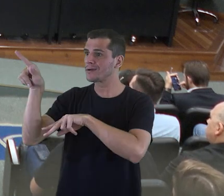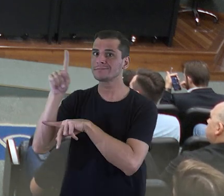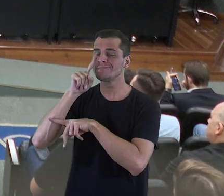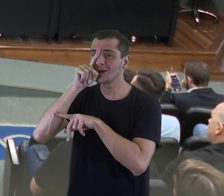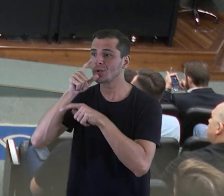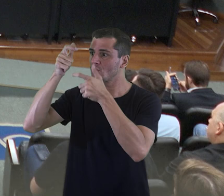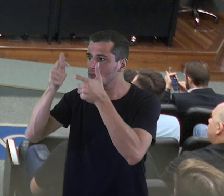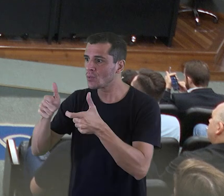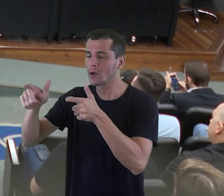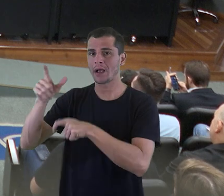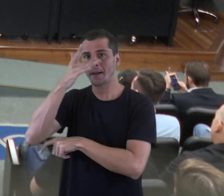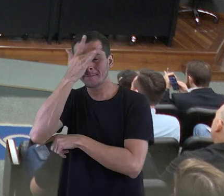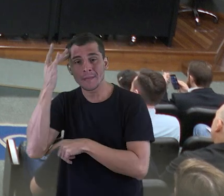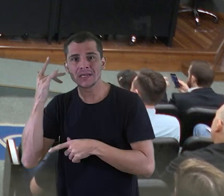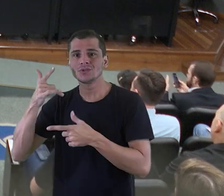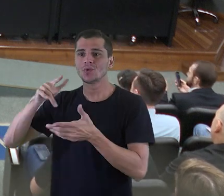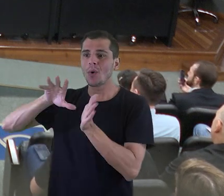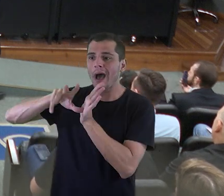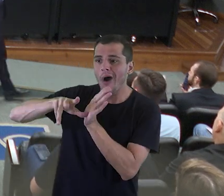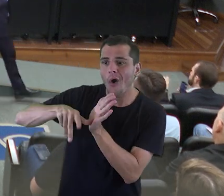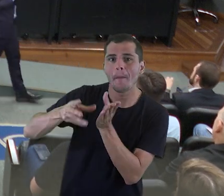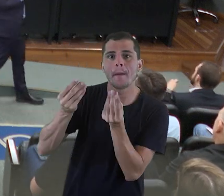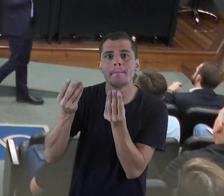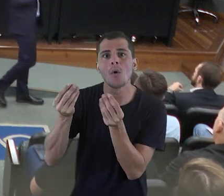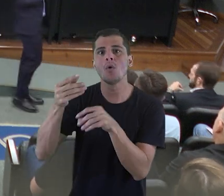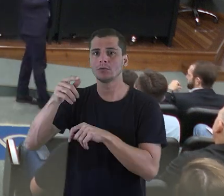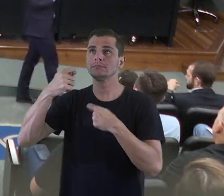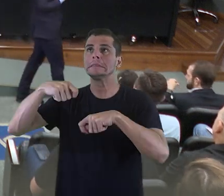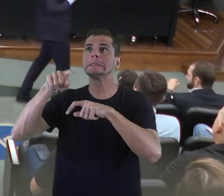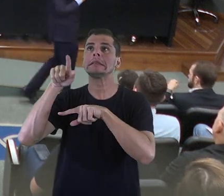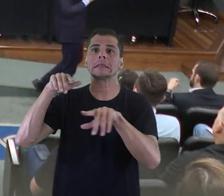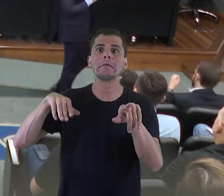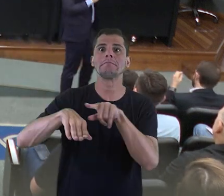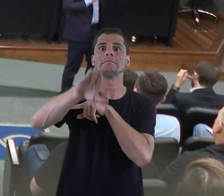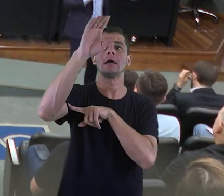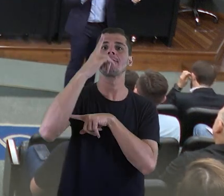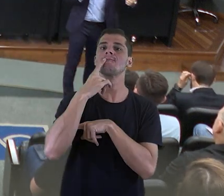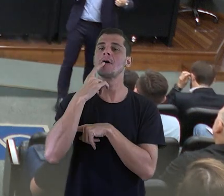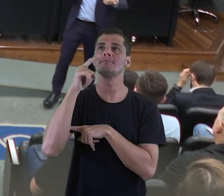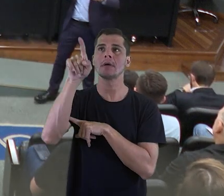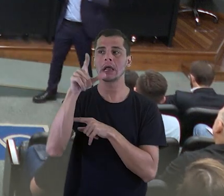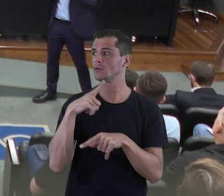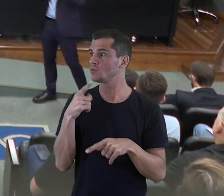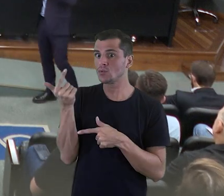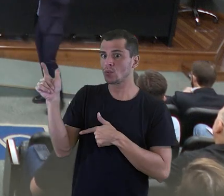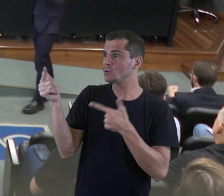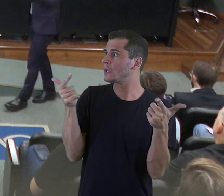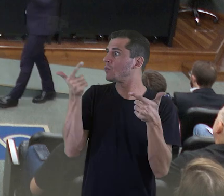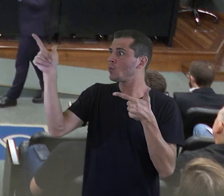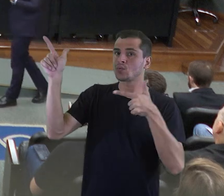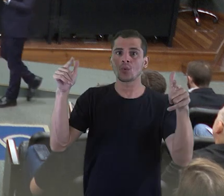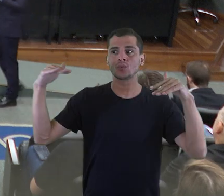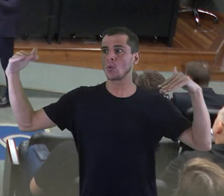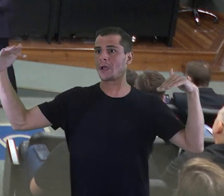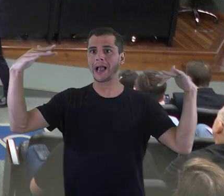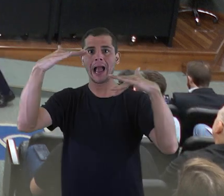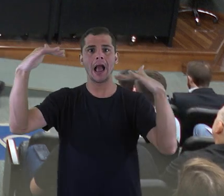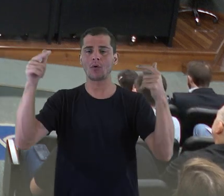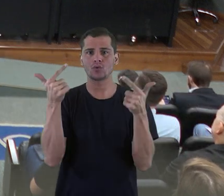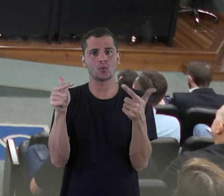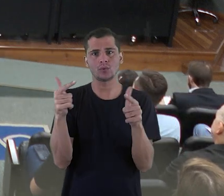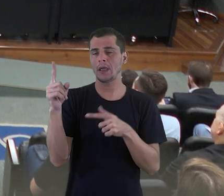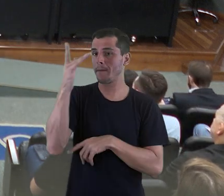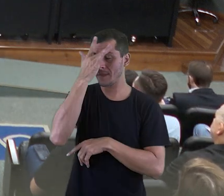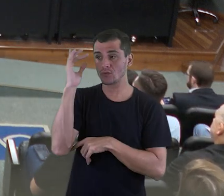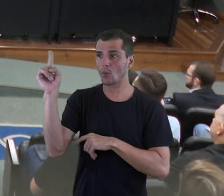para cada um de vocês lei 13.655 diz o seguinte os órgãos de controle e os órgãos judiciais ao